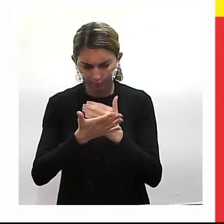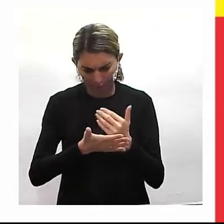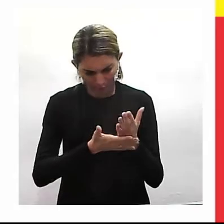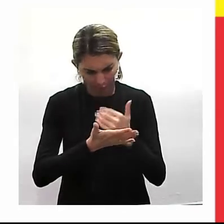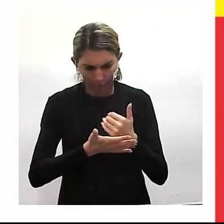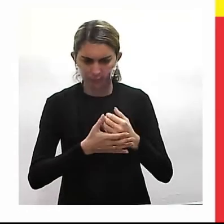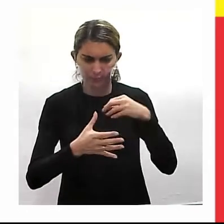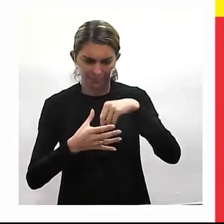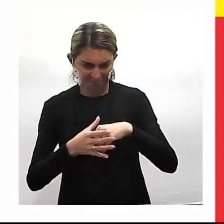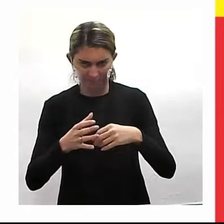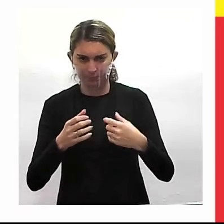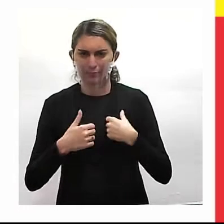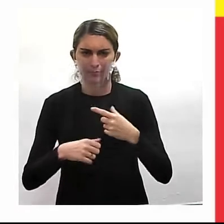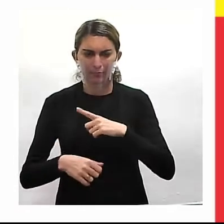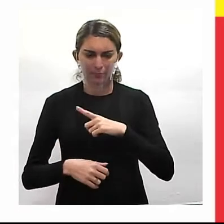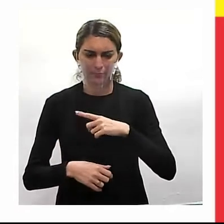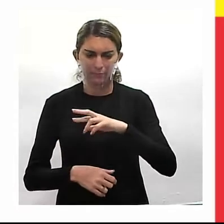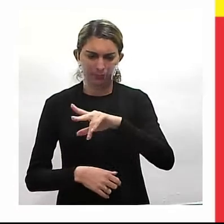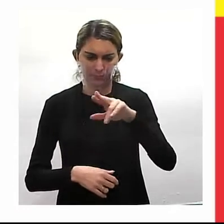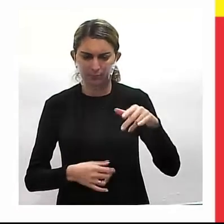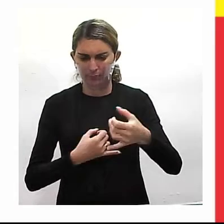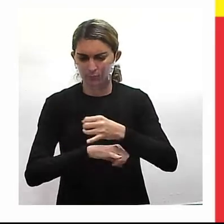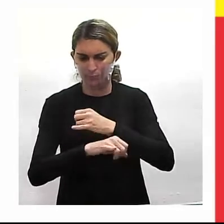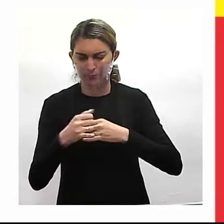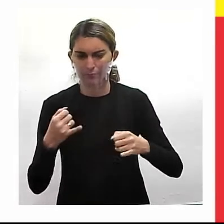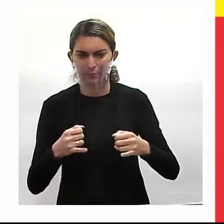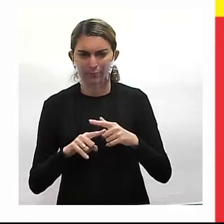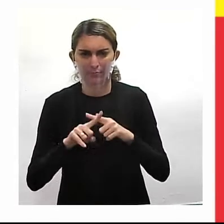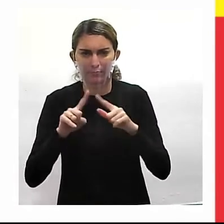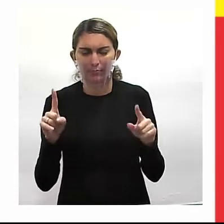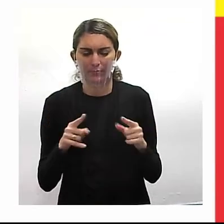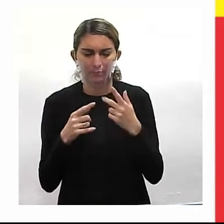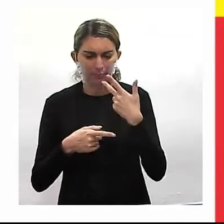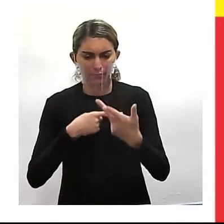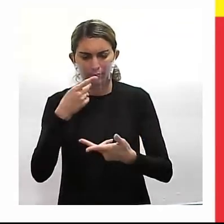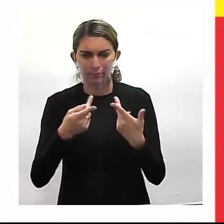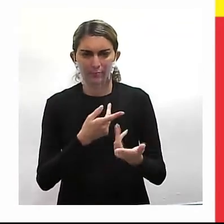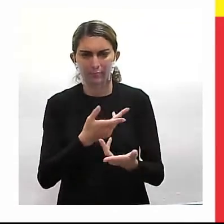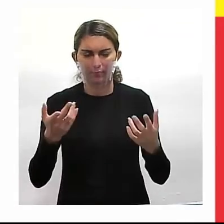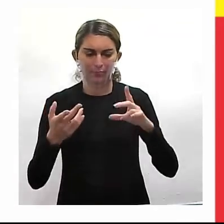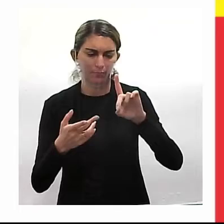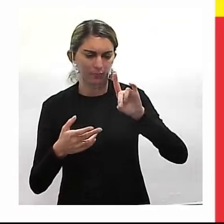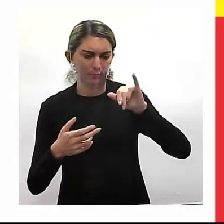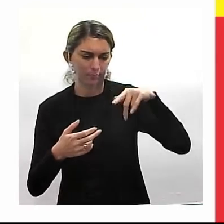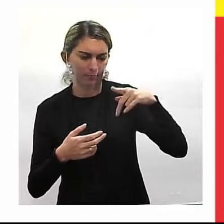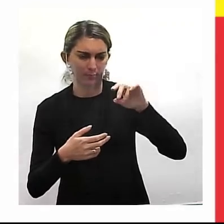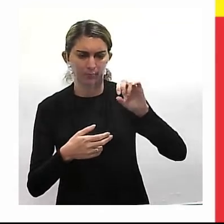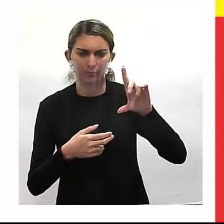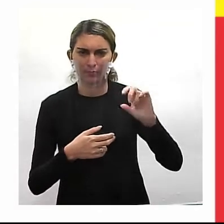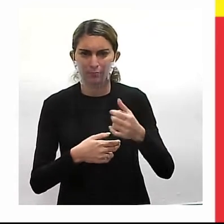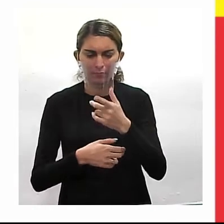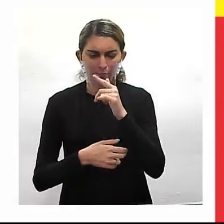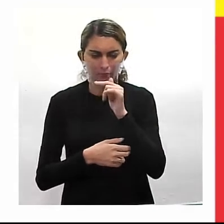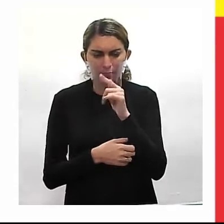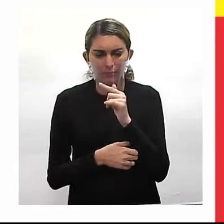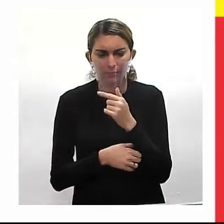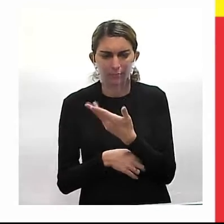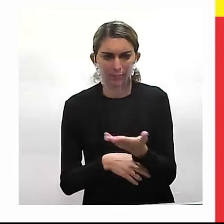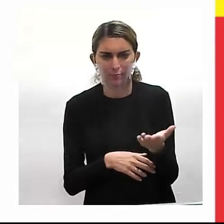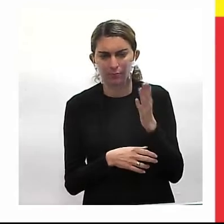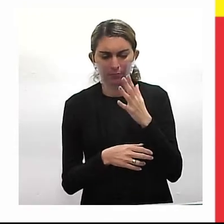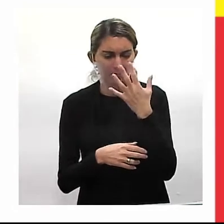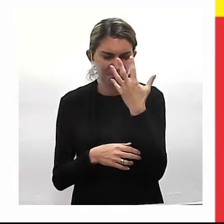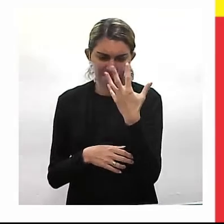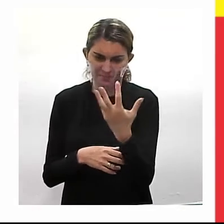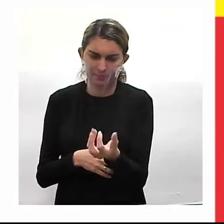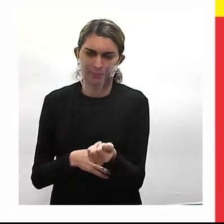de um cristal, eu tenho várias energias envolvidas, mas aqui ele fala que os dipolos da água, vê que interessante, da água são